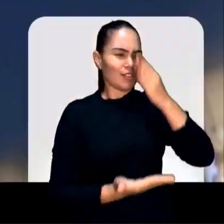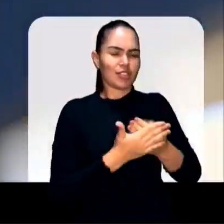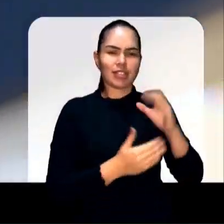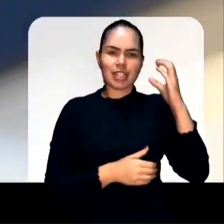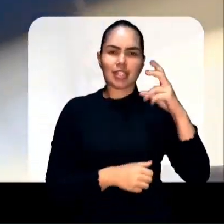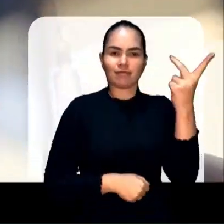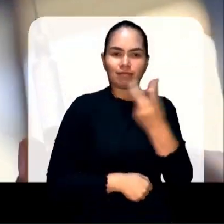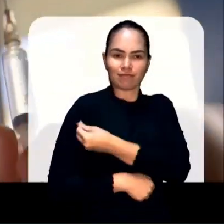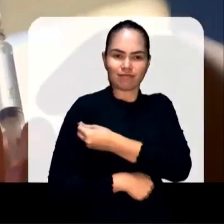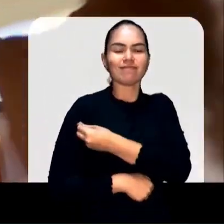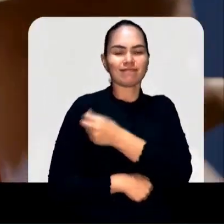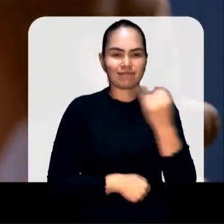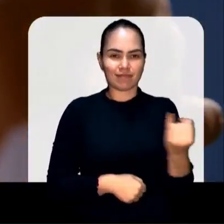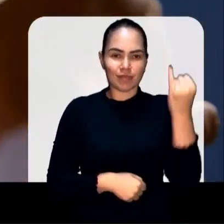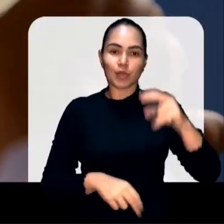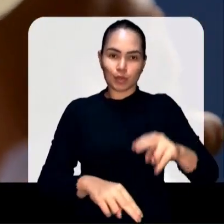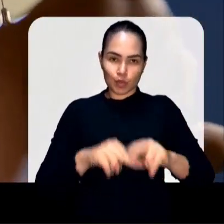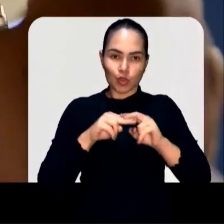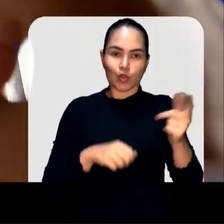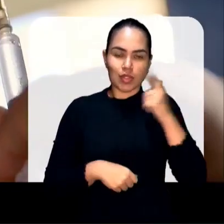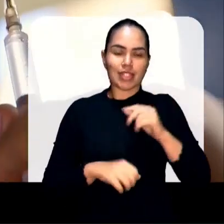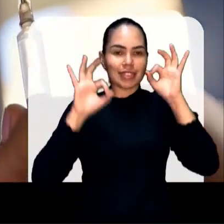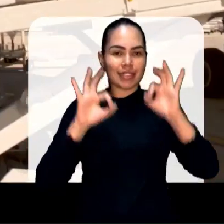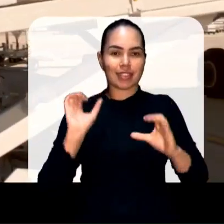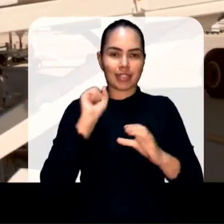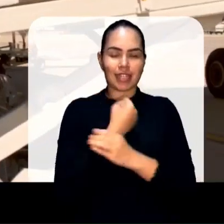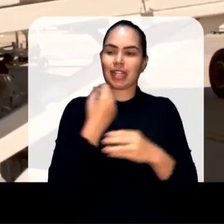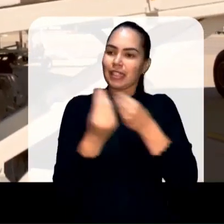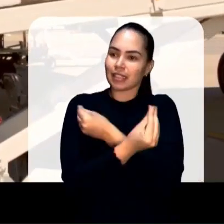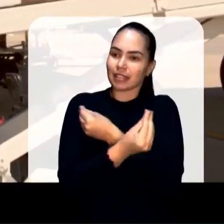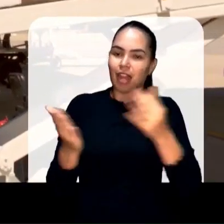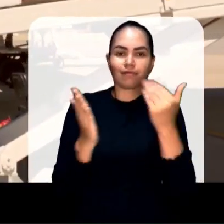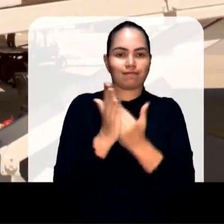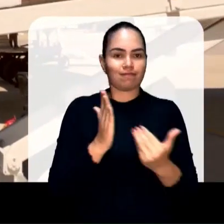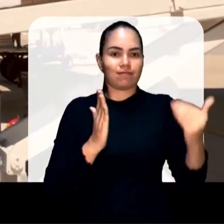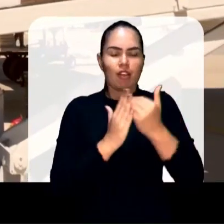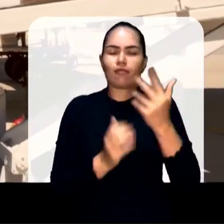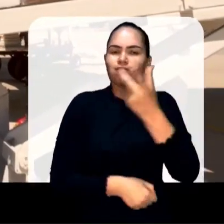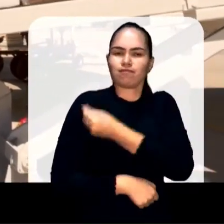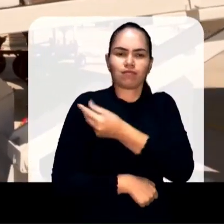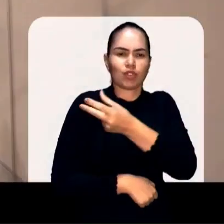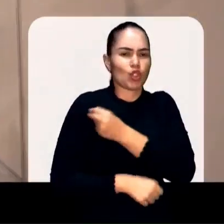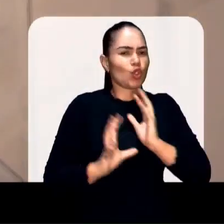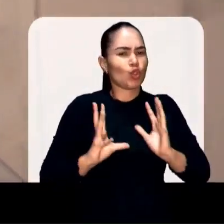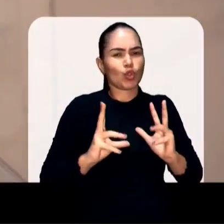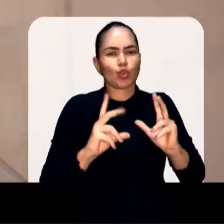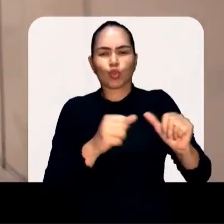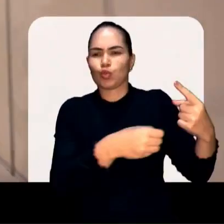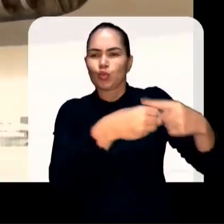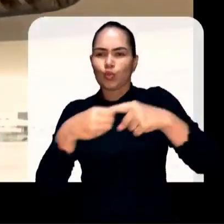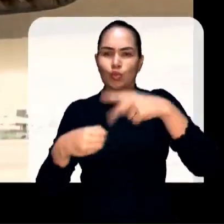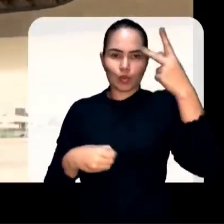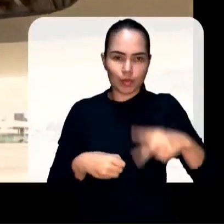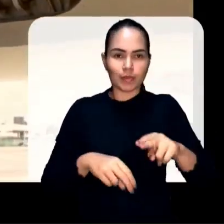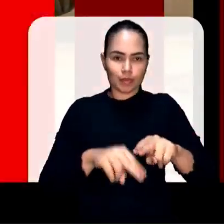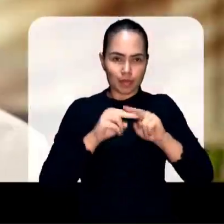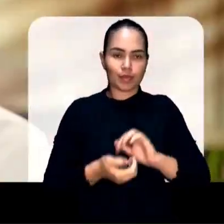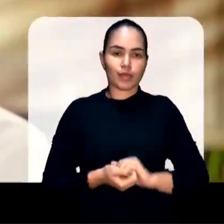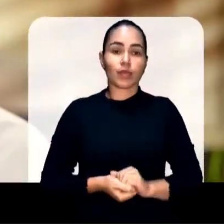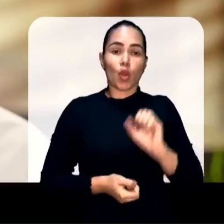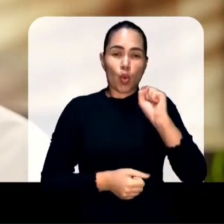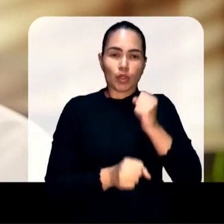acredita na ciência e na vacina no braço. Por isso, garantimos a distribuição eficiente de vacinas em todos os